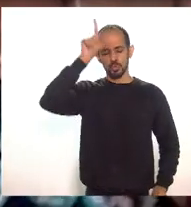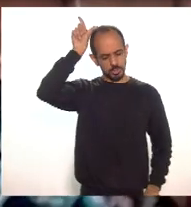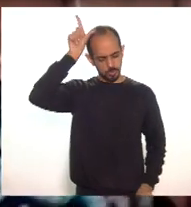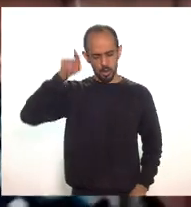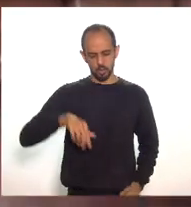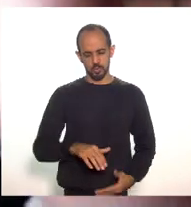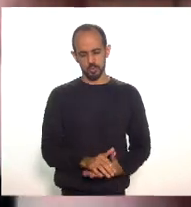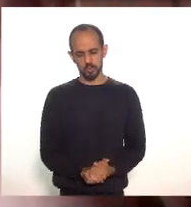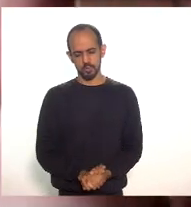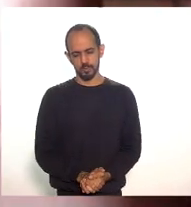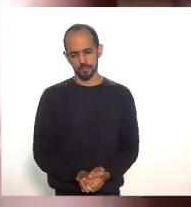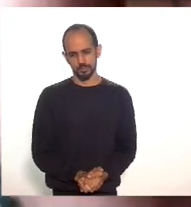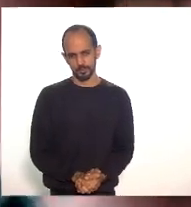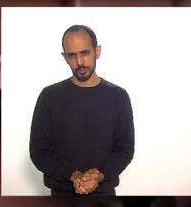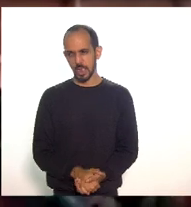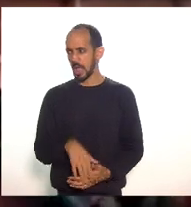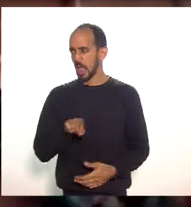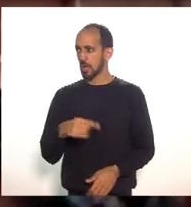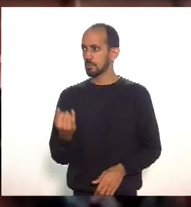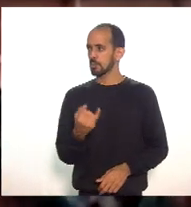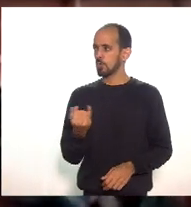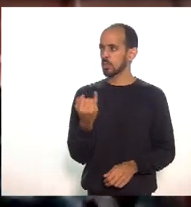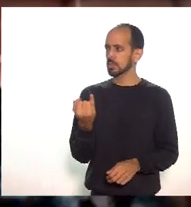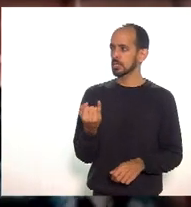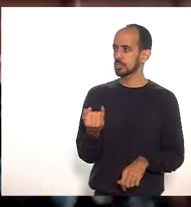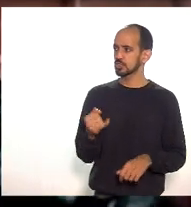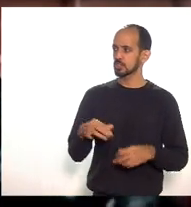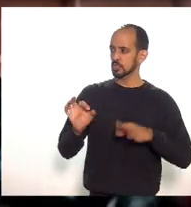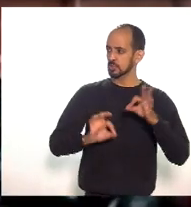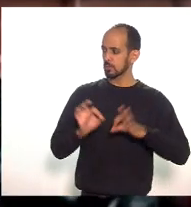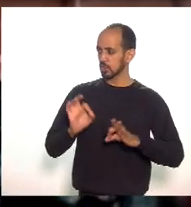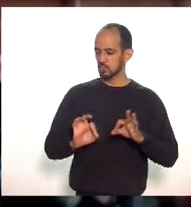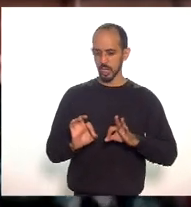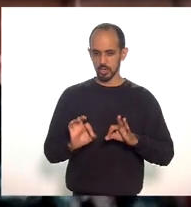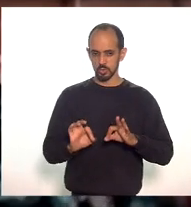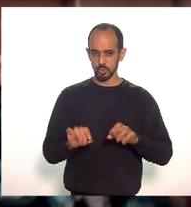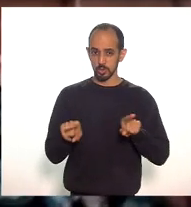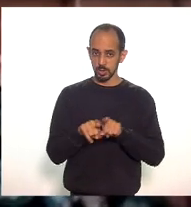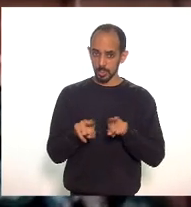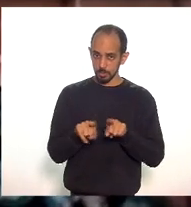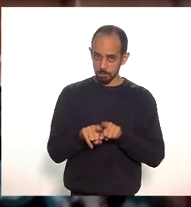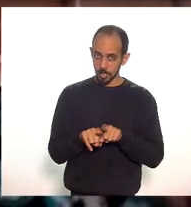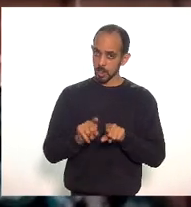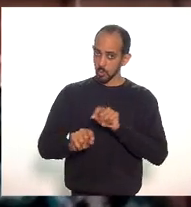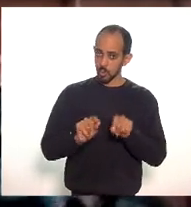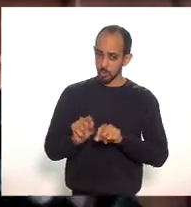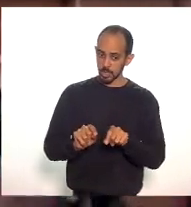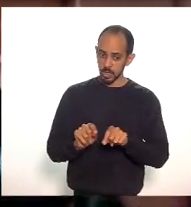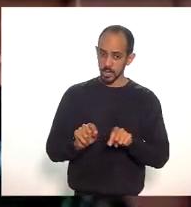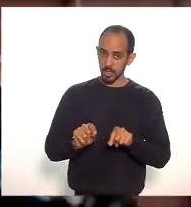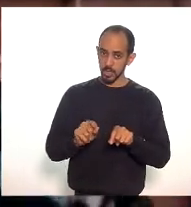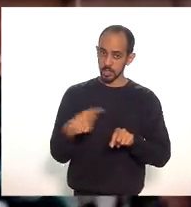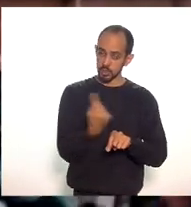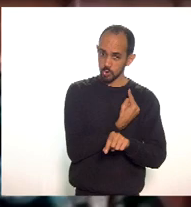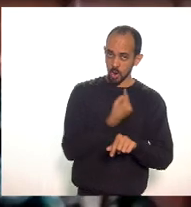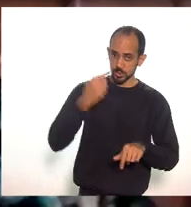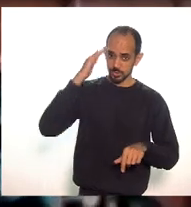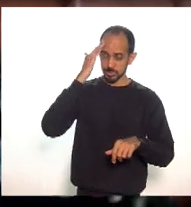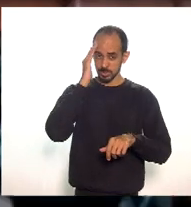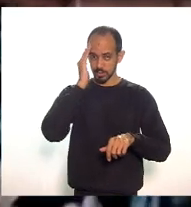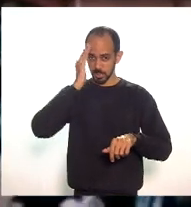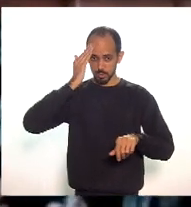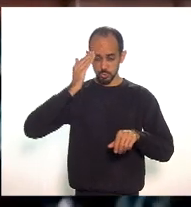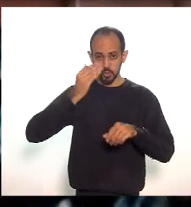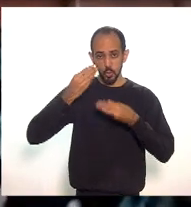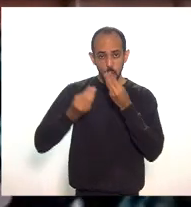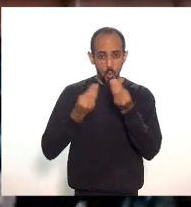Paulo uma questão fundamental nesse projeto é tão bem nos fazer entender em que pé nós estamos